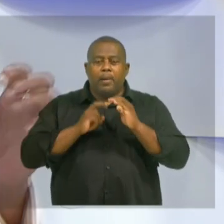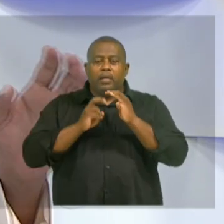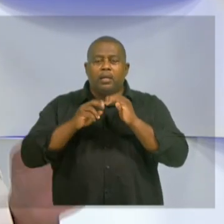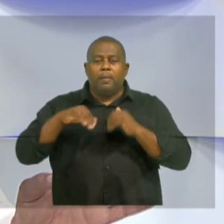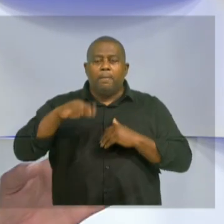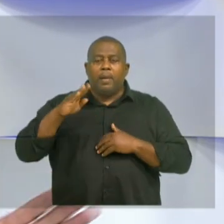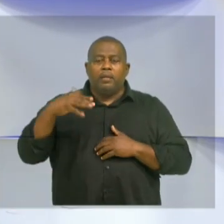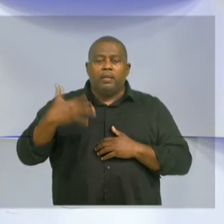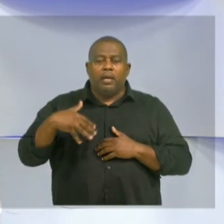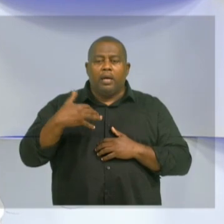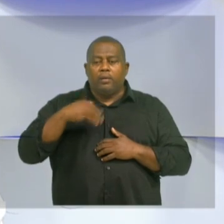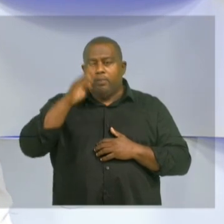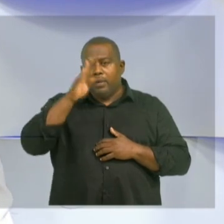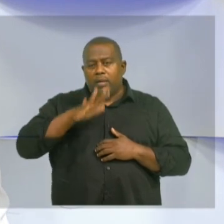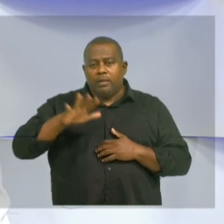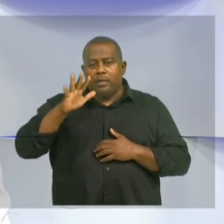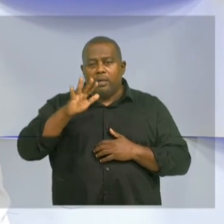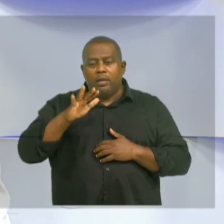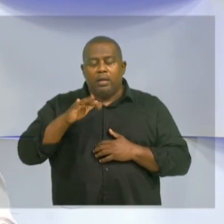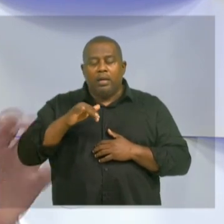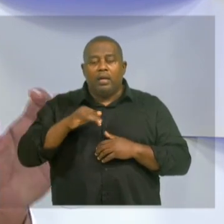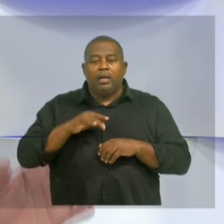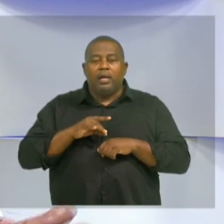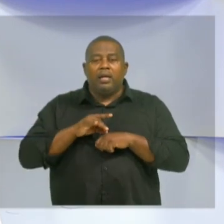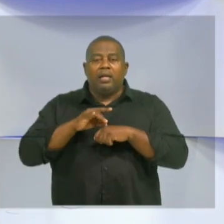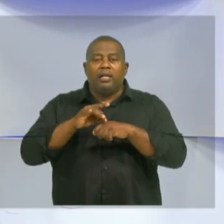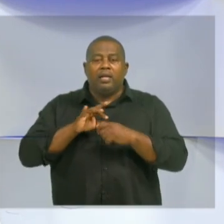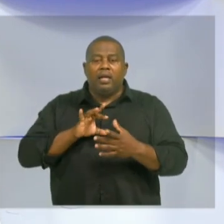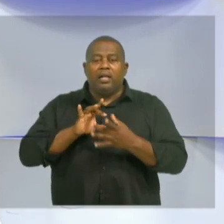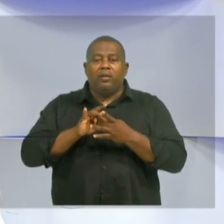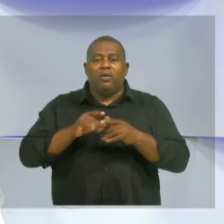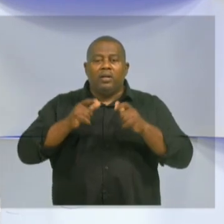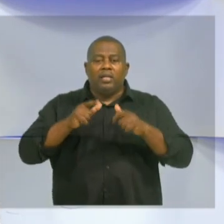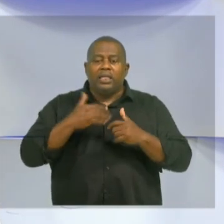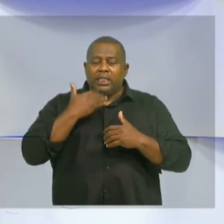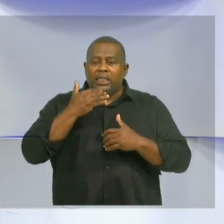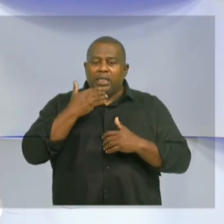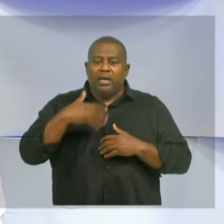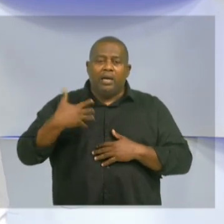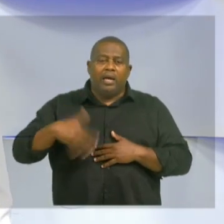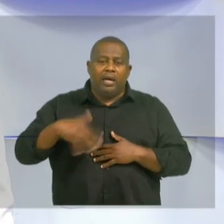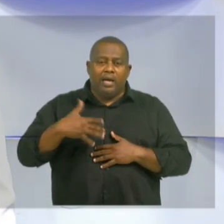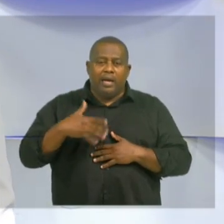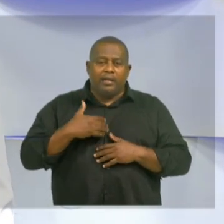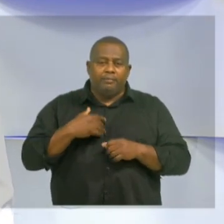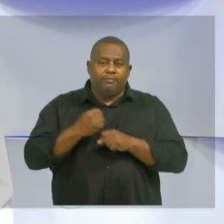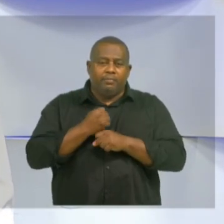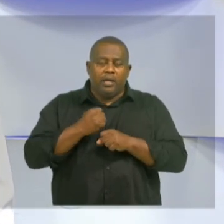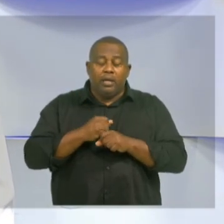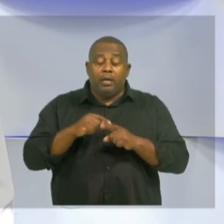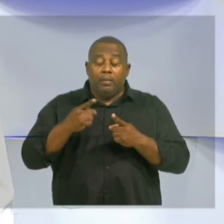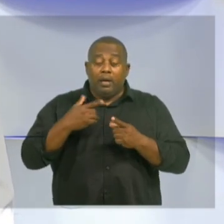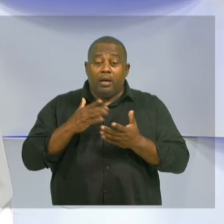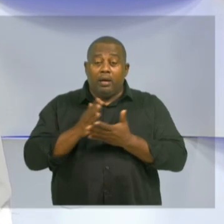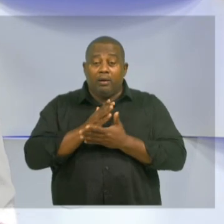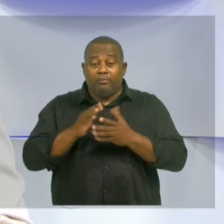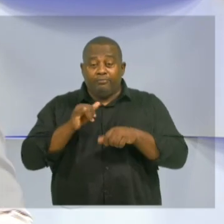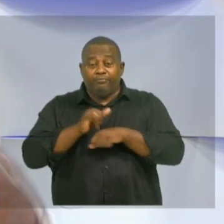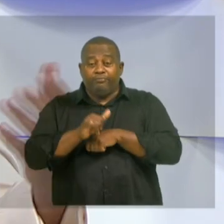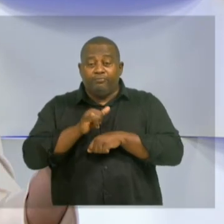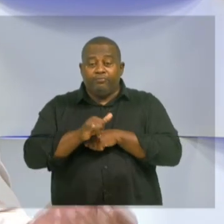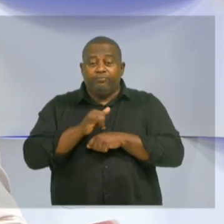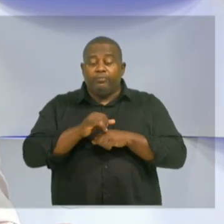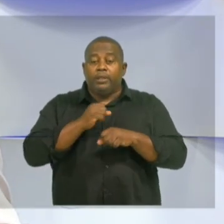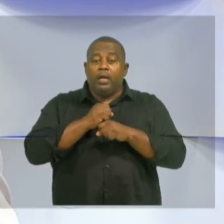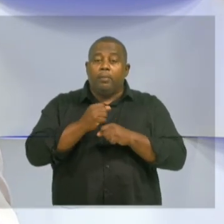país que liga nada a coisa alguma uma obra extremamente cara e a justificativa dos que não comparecem no debate foi